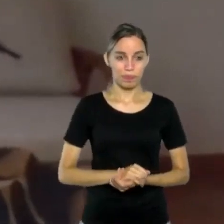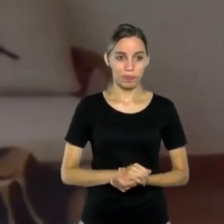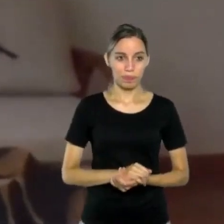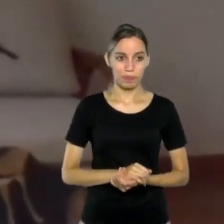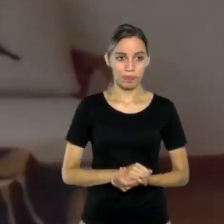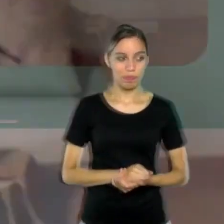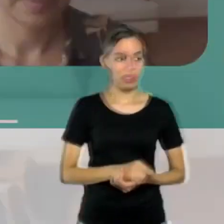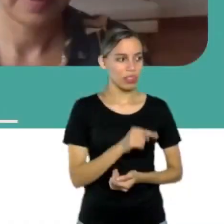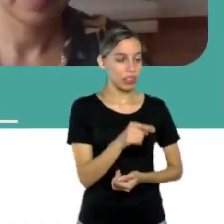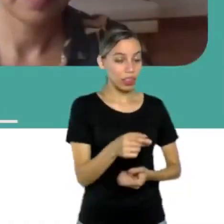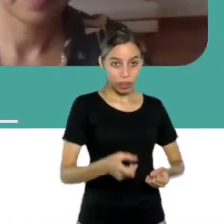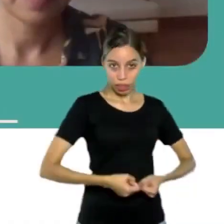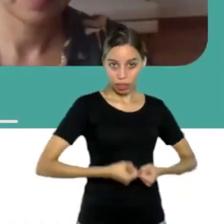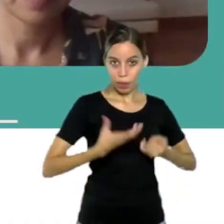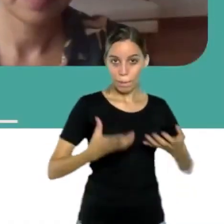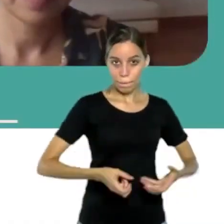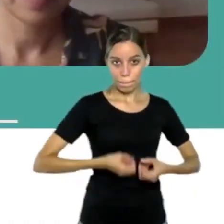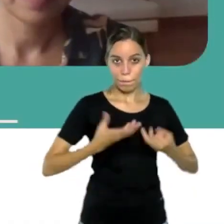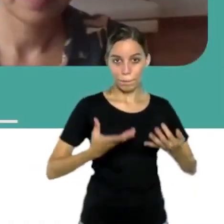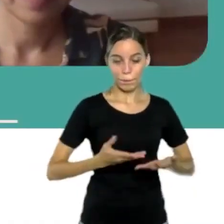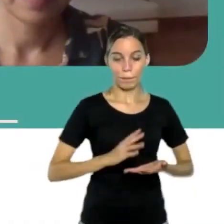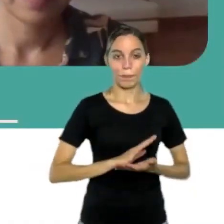Esse poema,